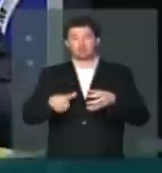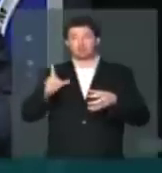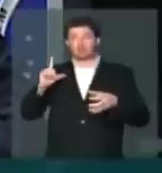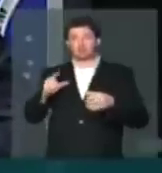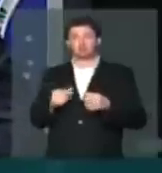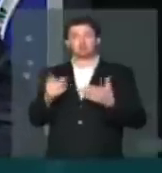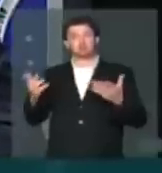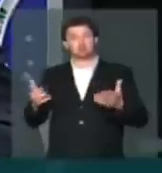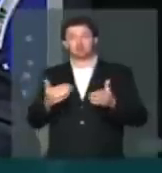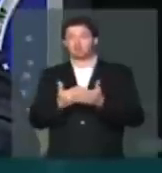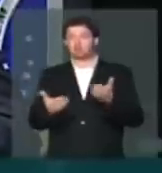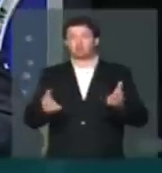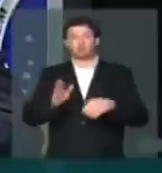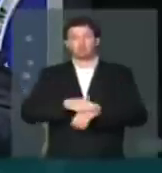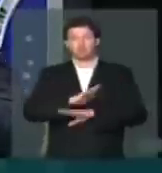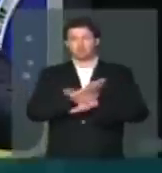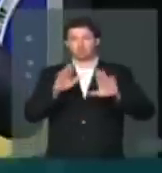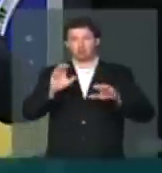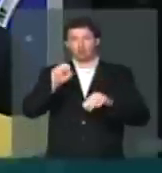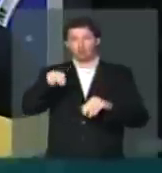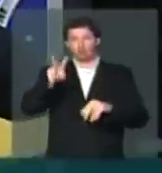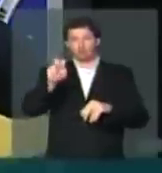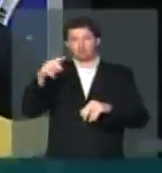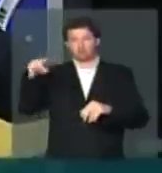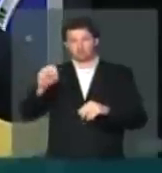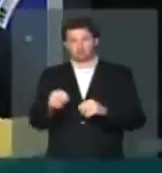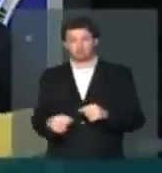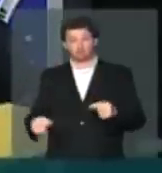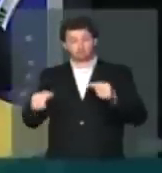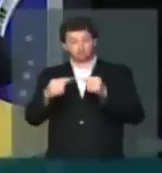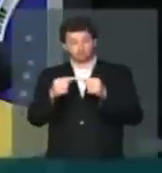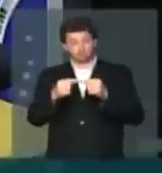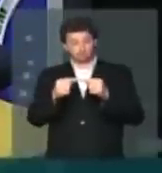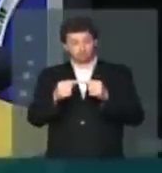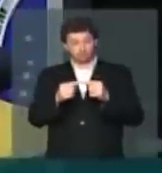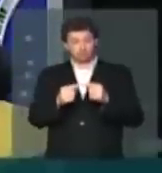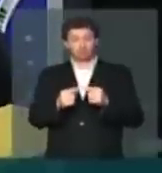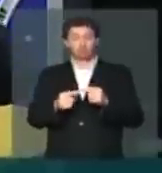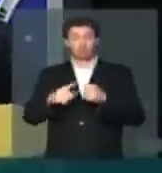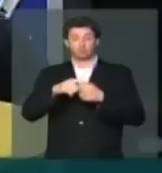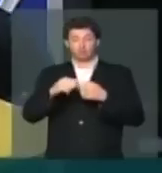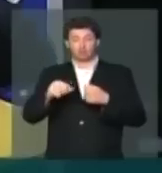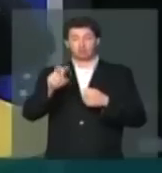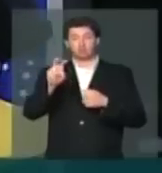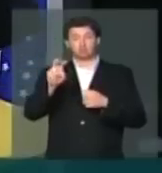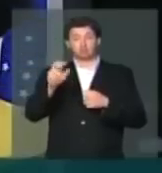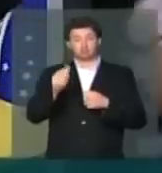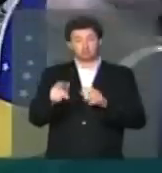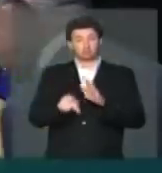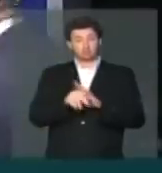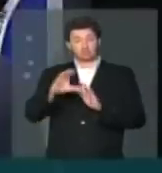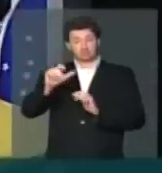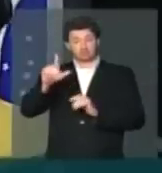antes, portanto ele não perde mais a convenção. De acordo com o artigo 511 da CLT,